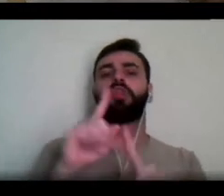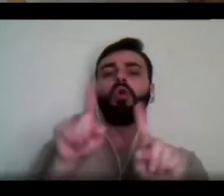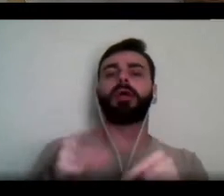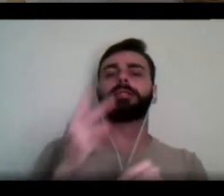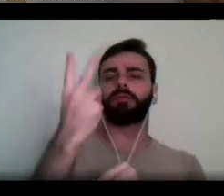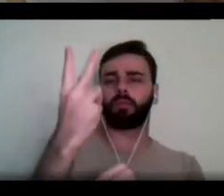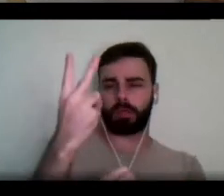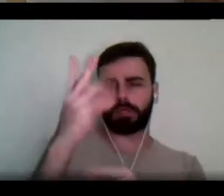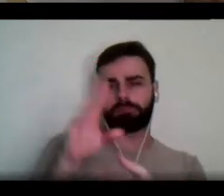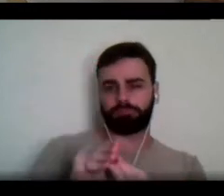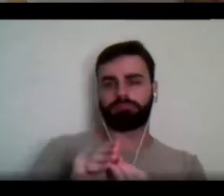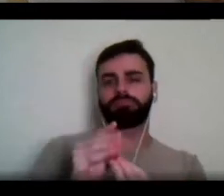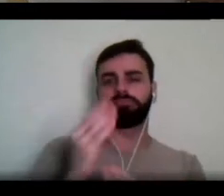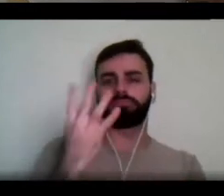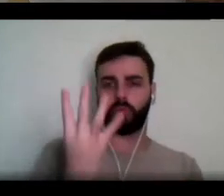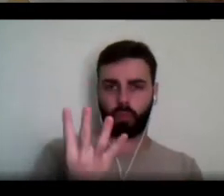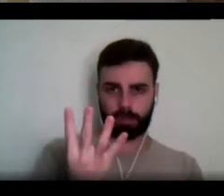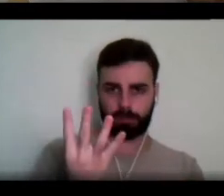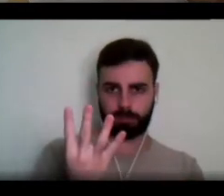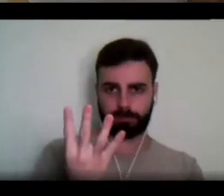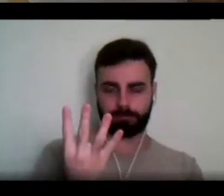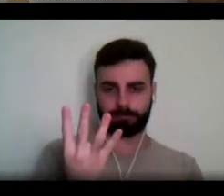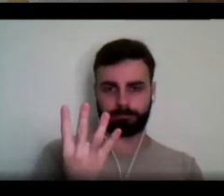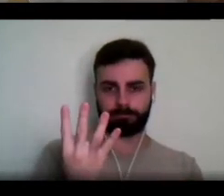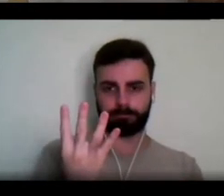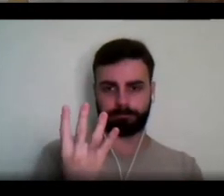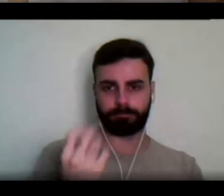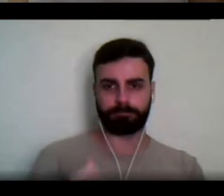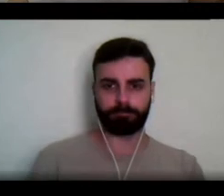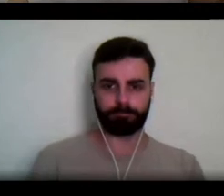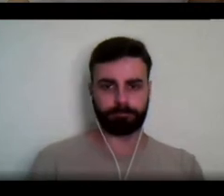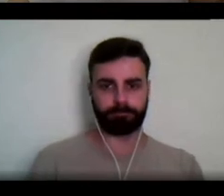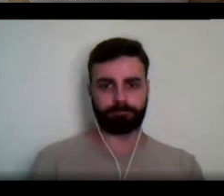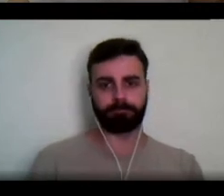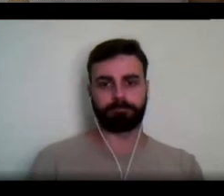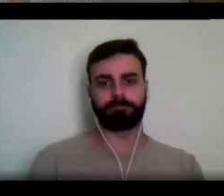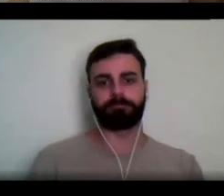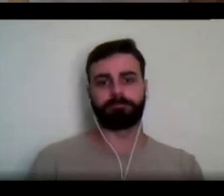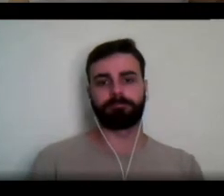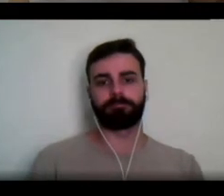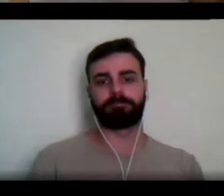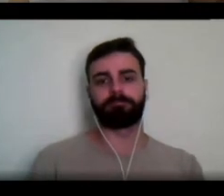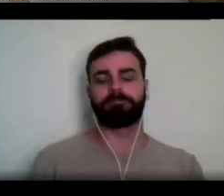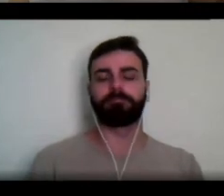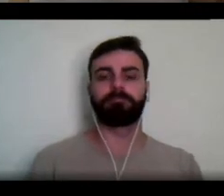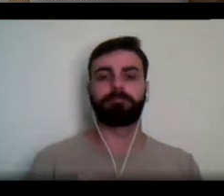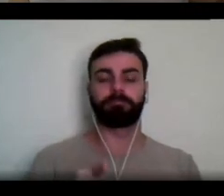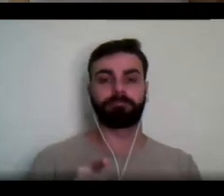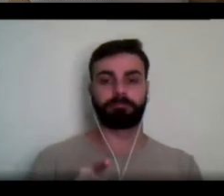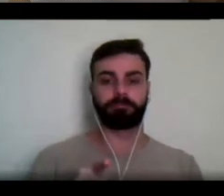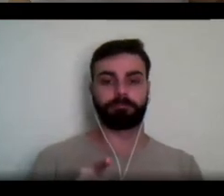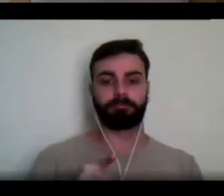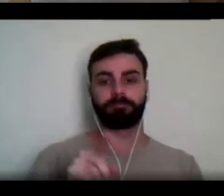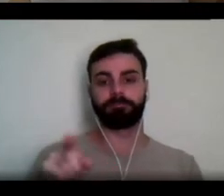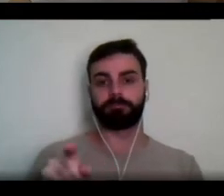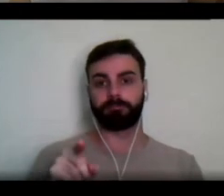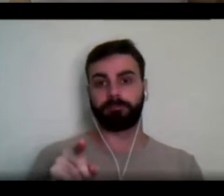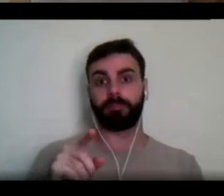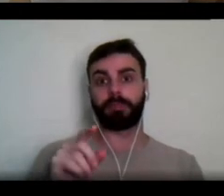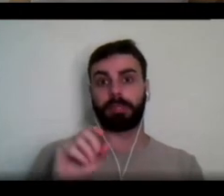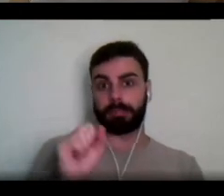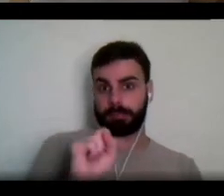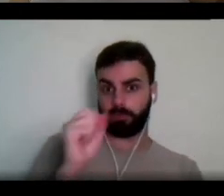T2 é igual a 2 segundos. Então, vai ser 4 segundos ao quadrado sobre